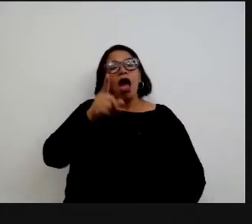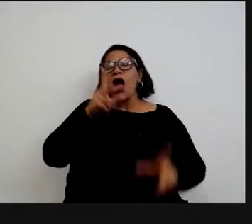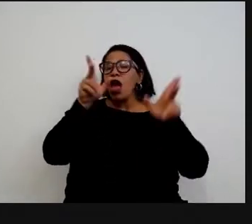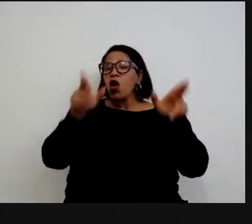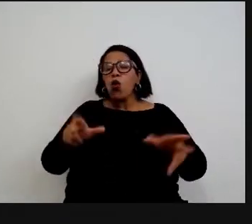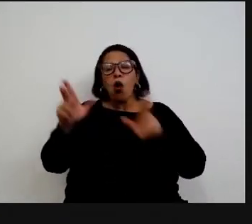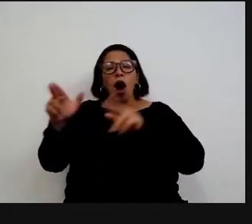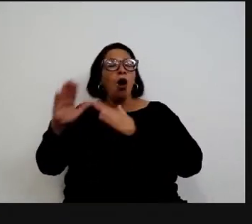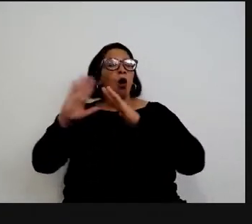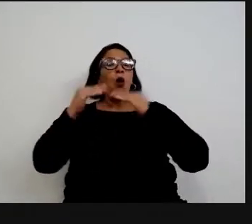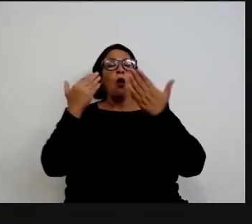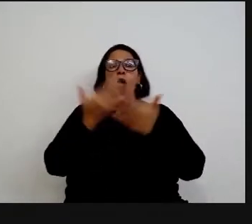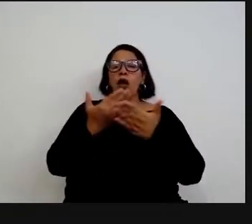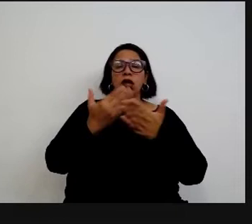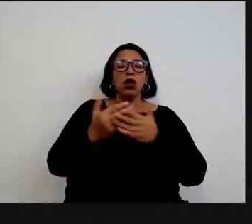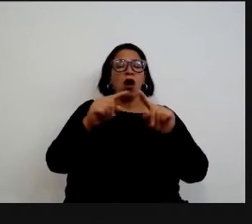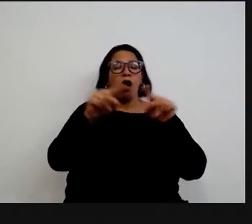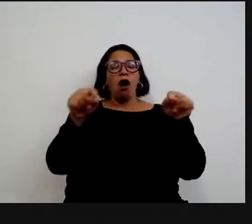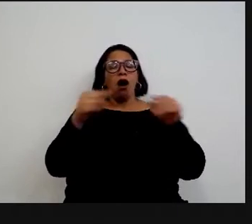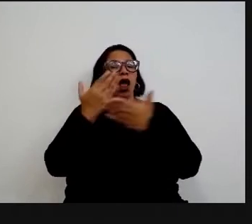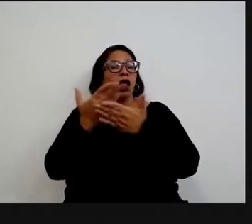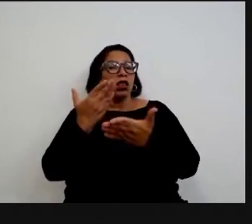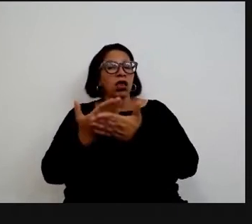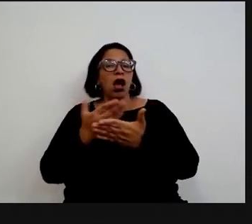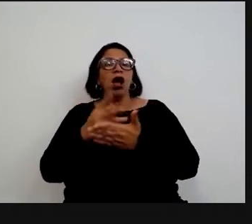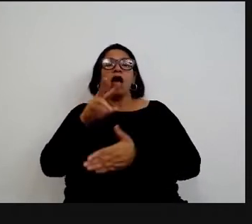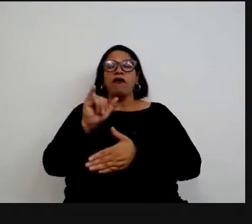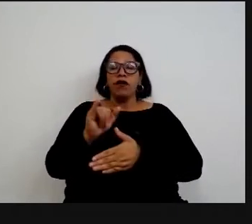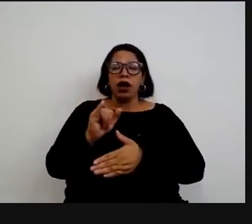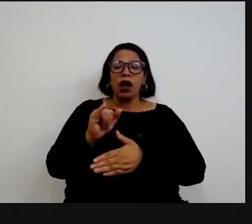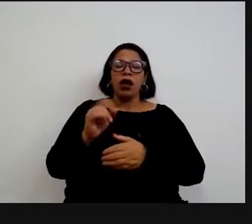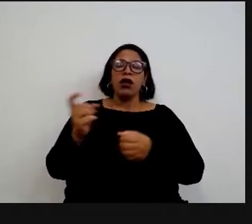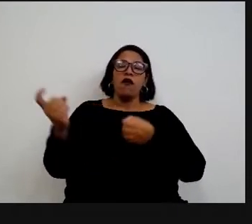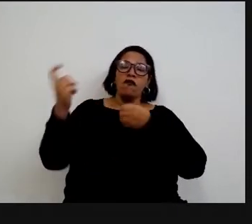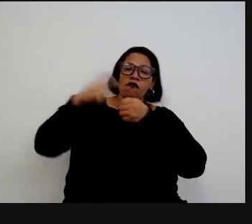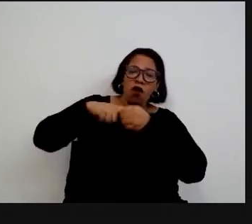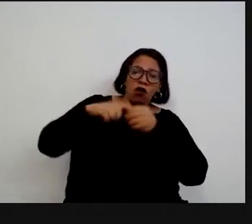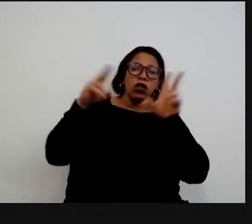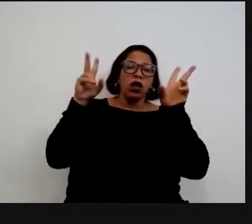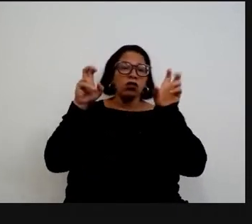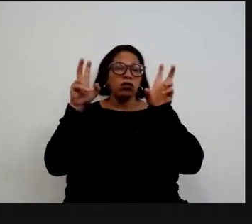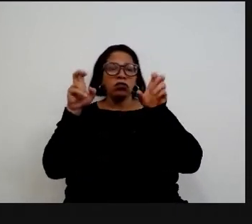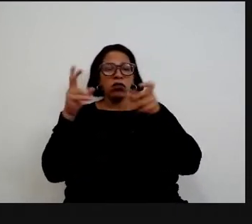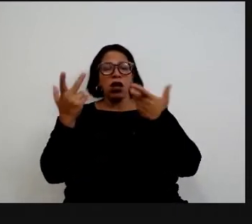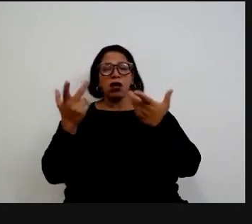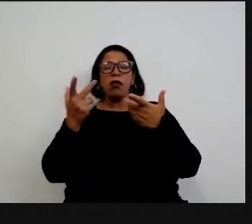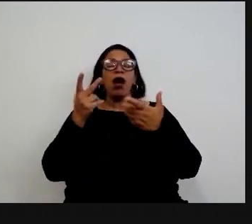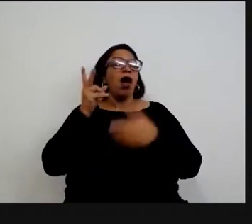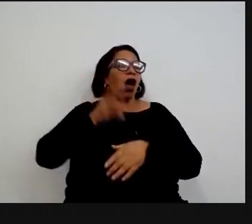da aula. Assim como na aula que vem a gente pode retomar isso, então é